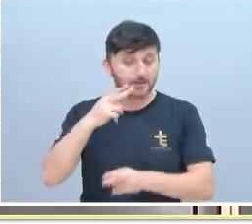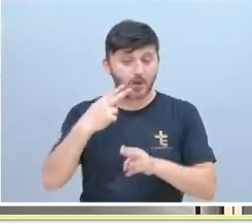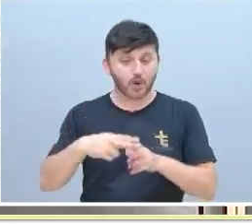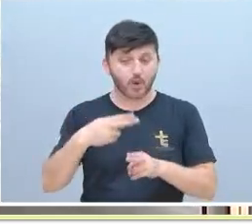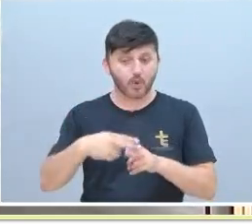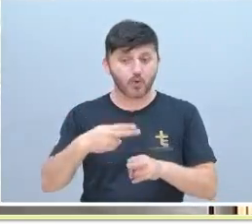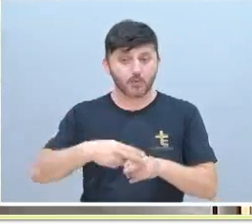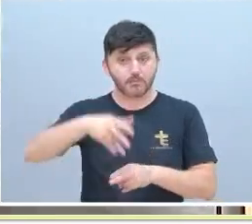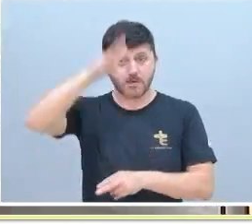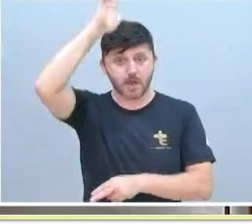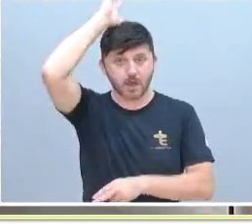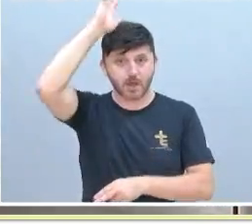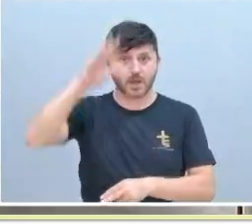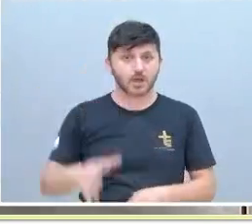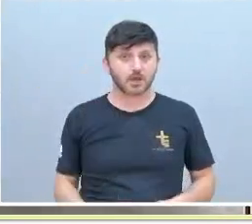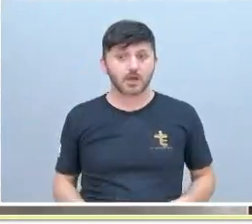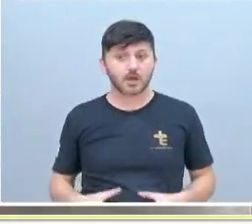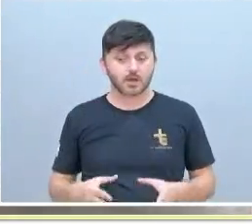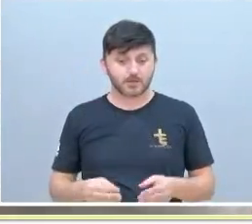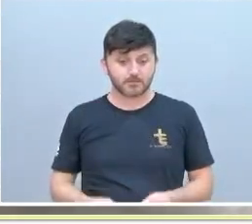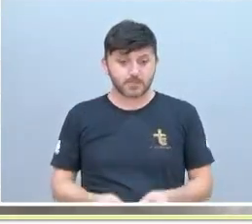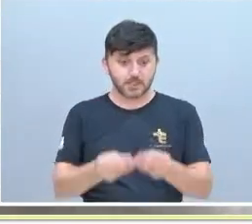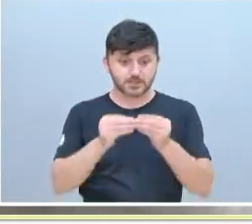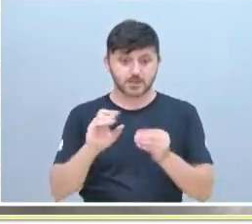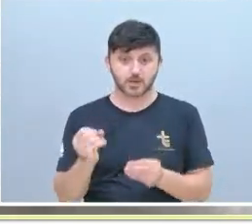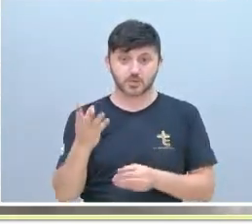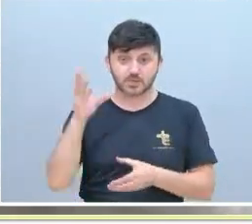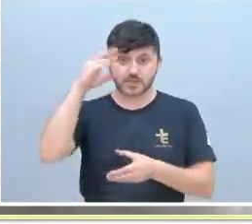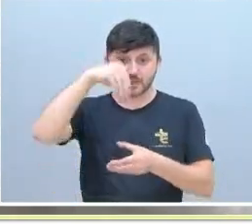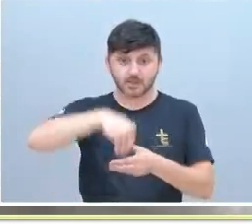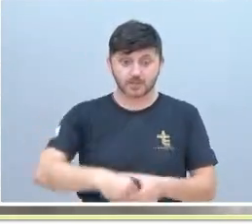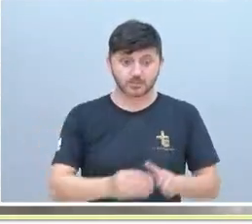Aonde está a nossa pertença a Jesus?